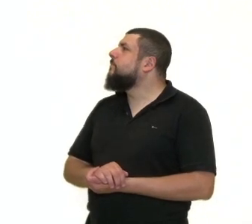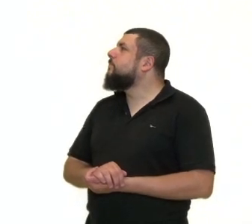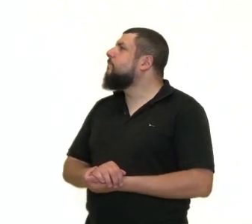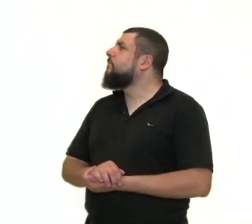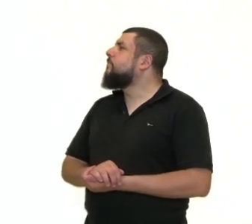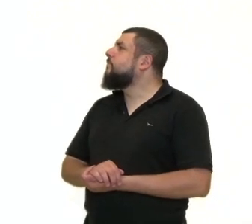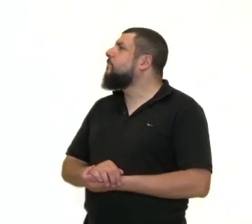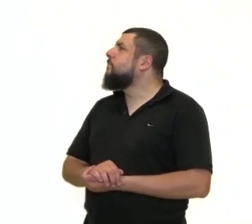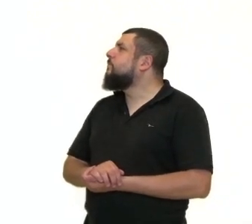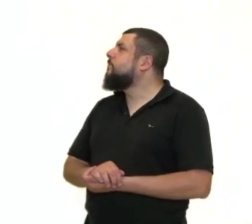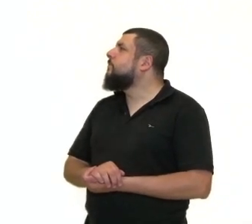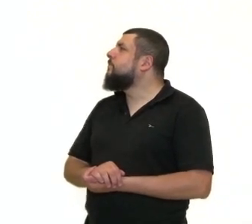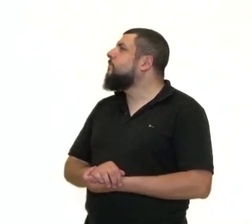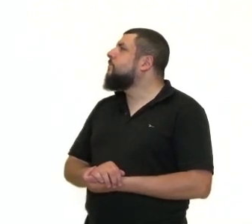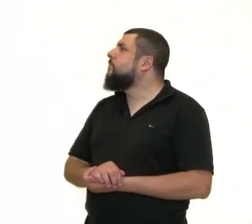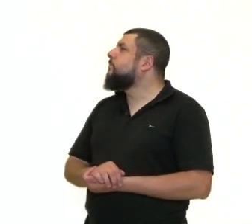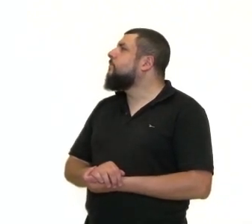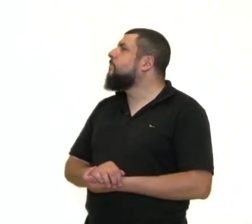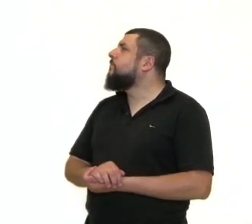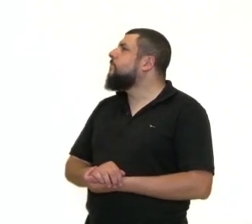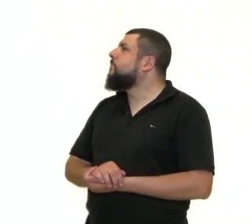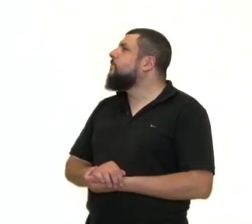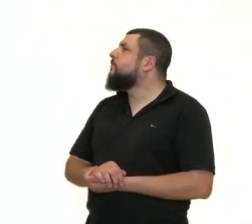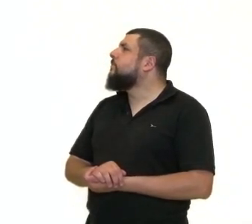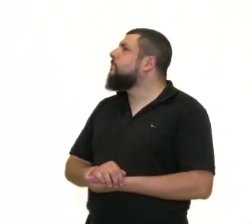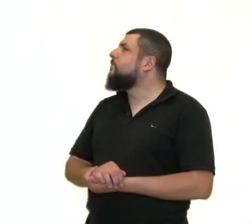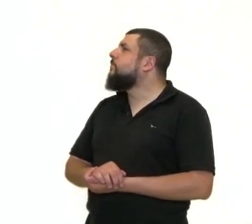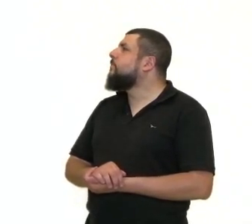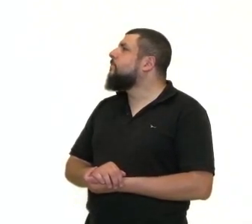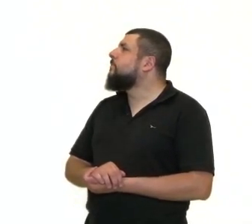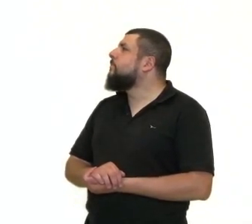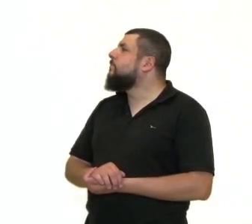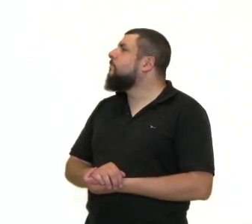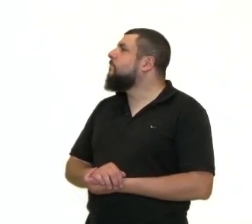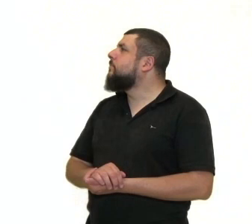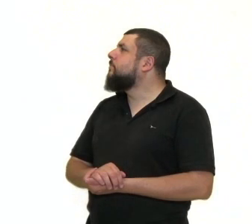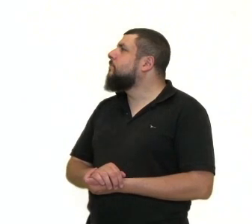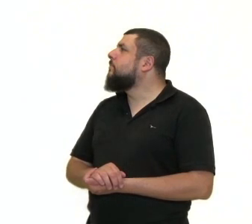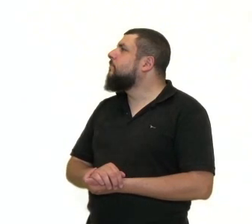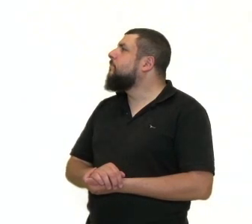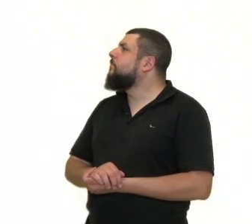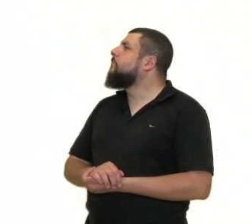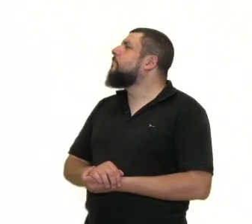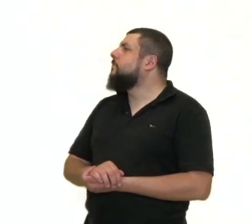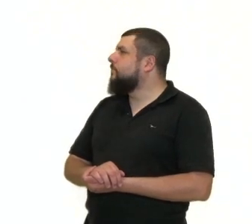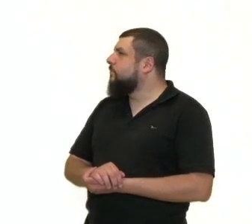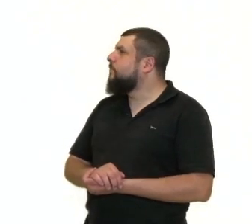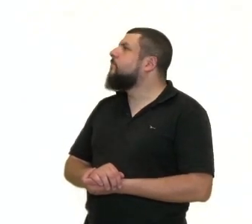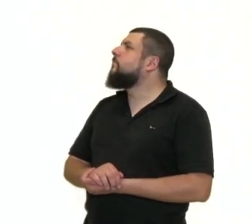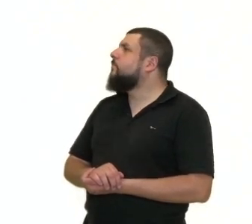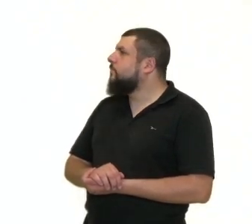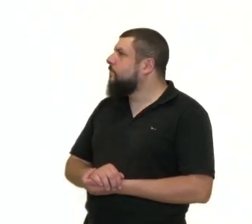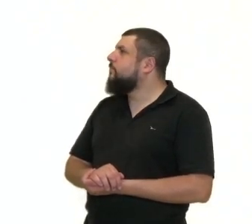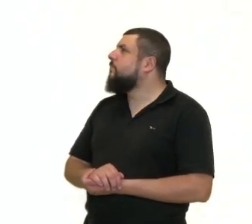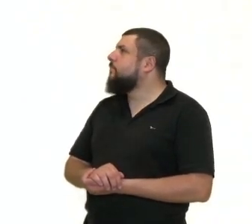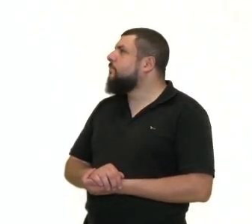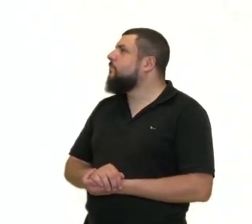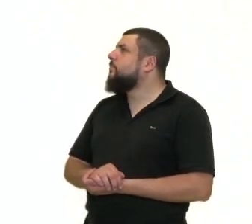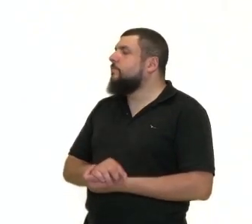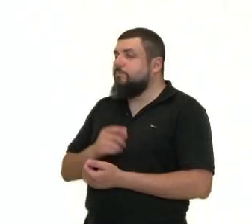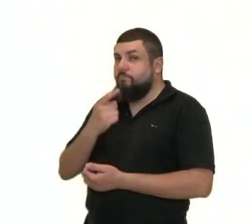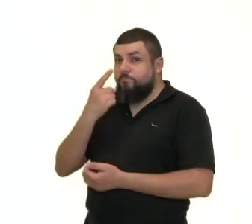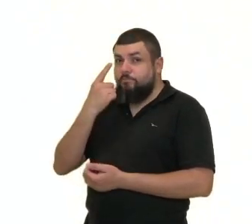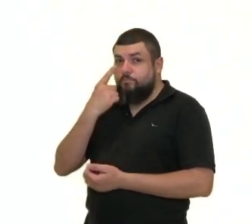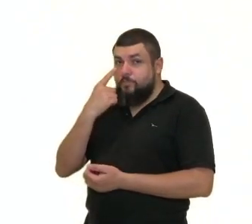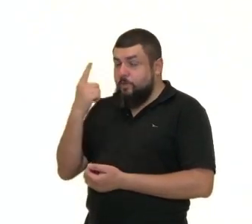por transferência de setores caso o consumidor esteja ligando para fazer uma reclamação ou